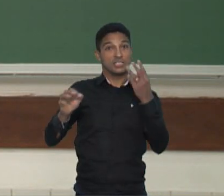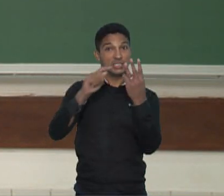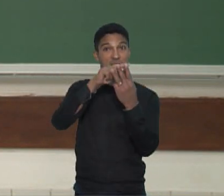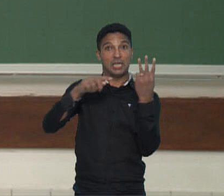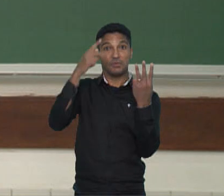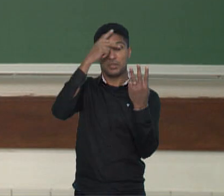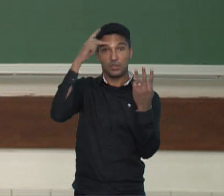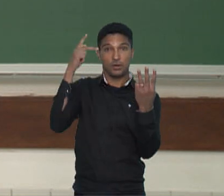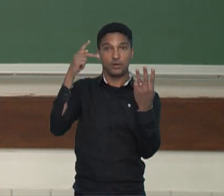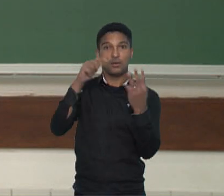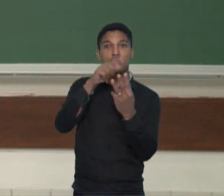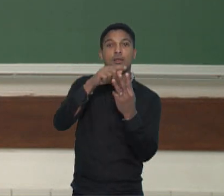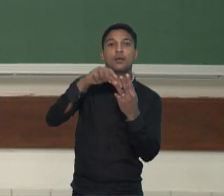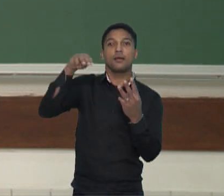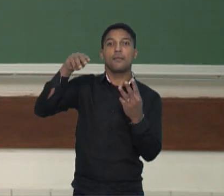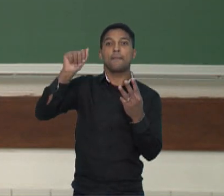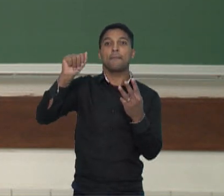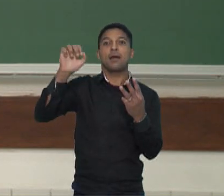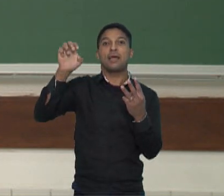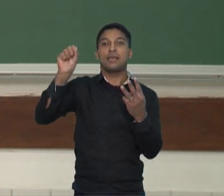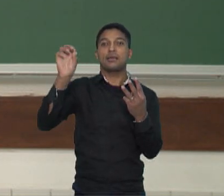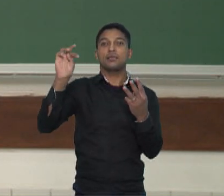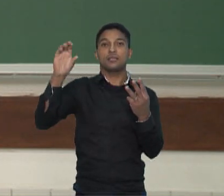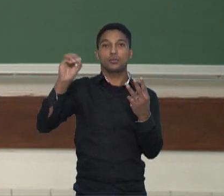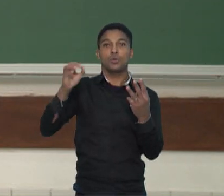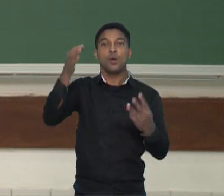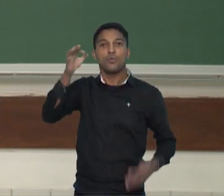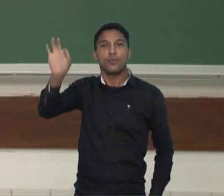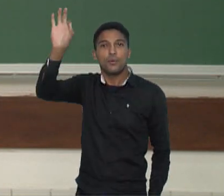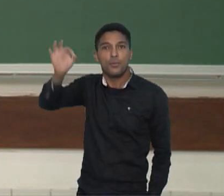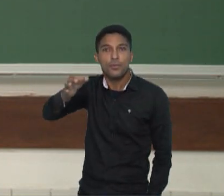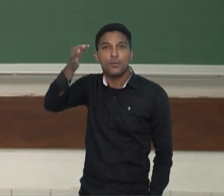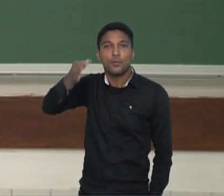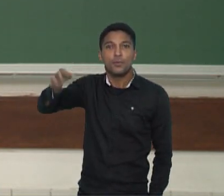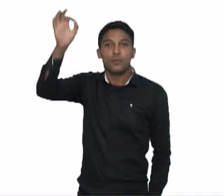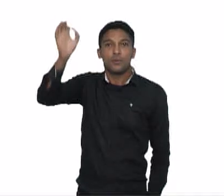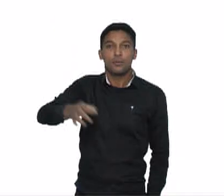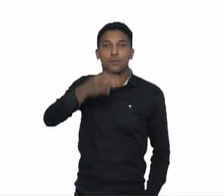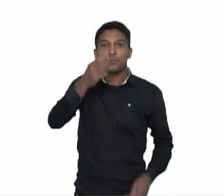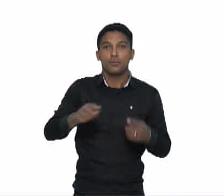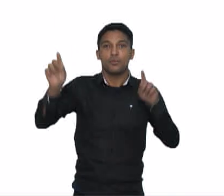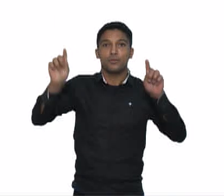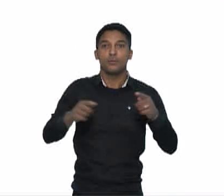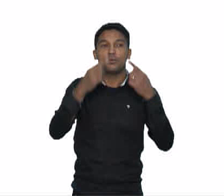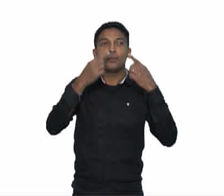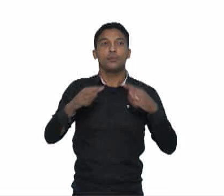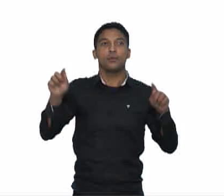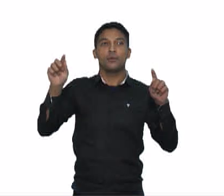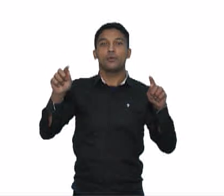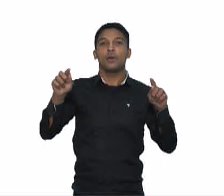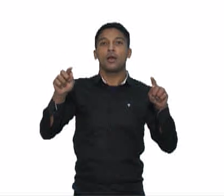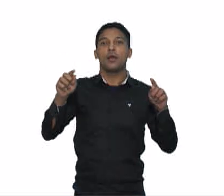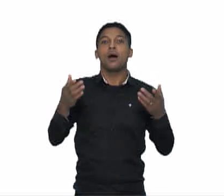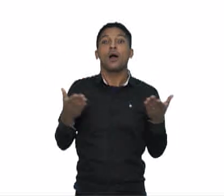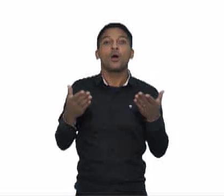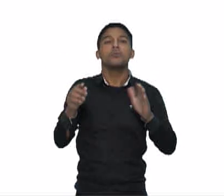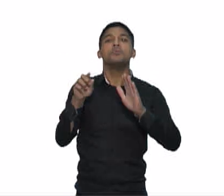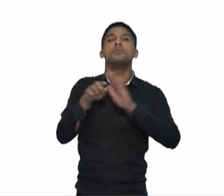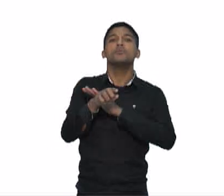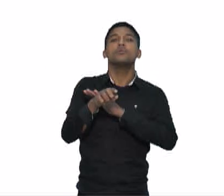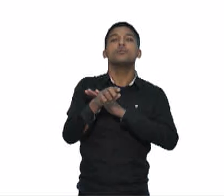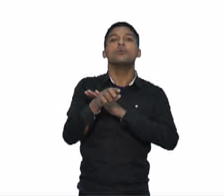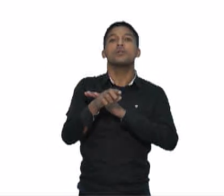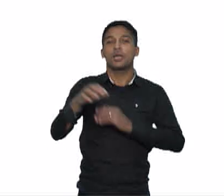Já vimos sinopse nas aulas passadas. Vamos acompanhar essa daqui sobre aquele maestro que estava aqui na